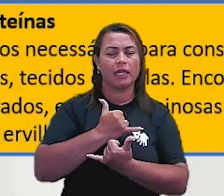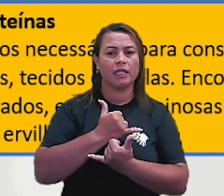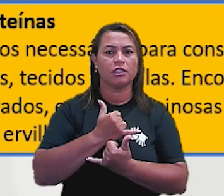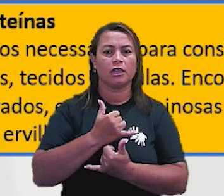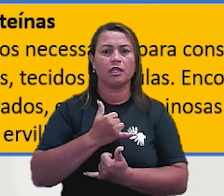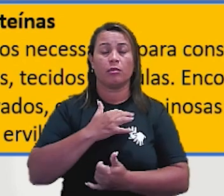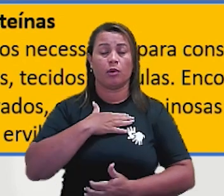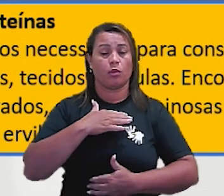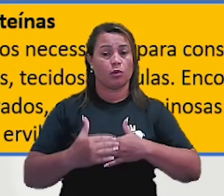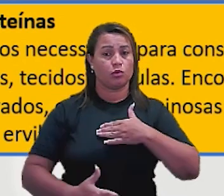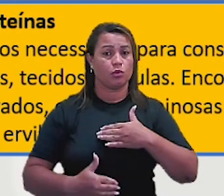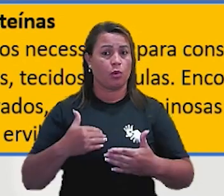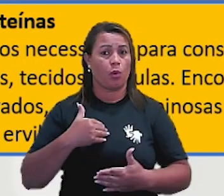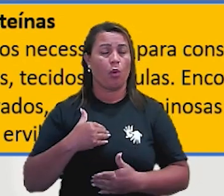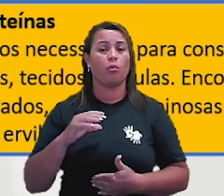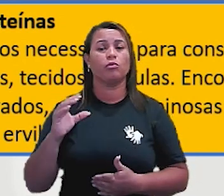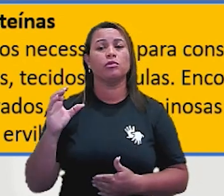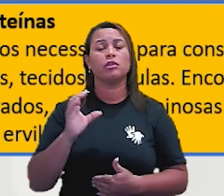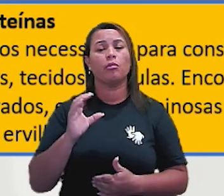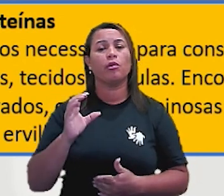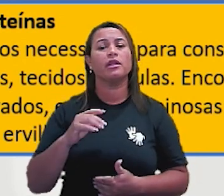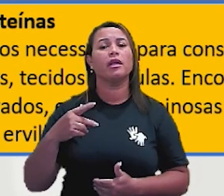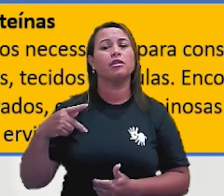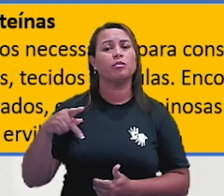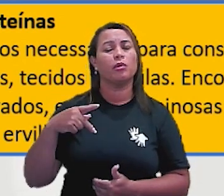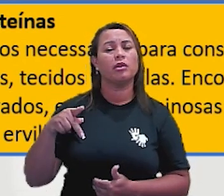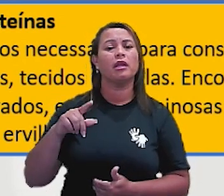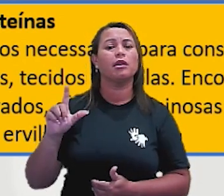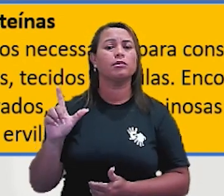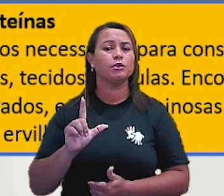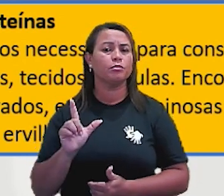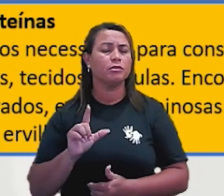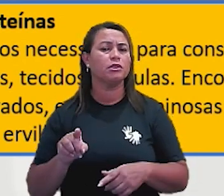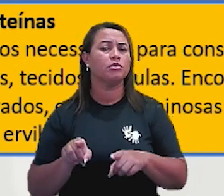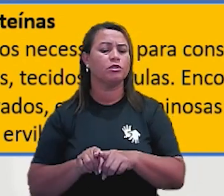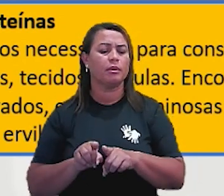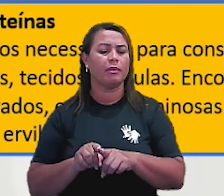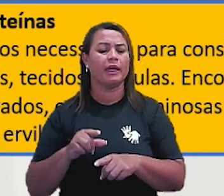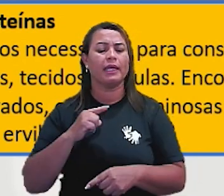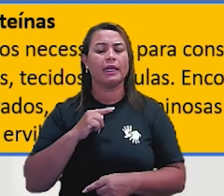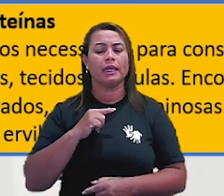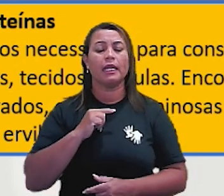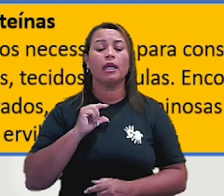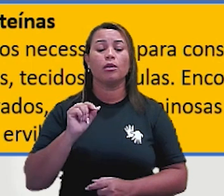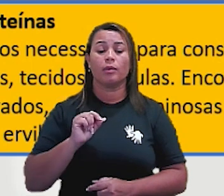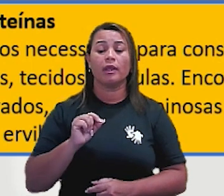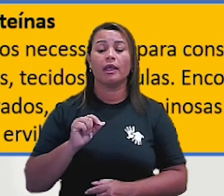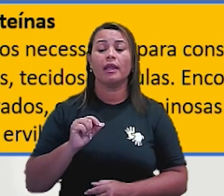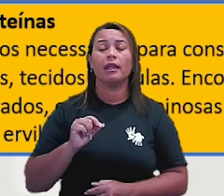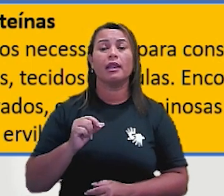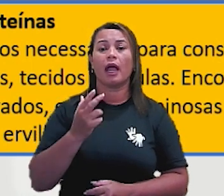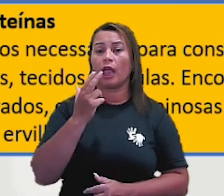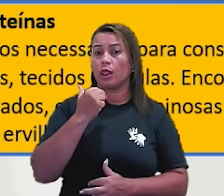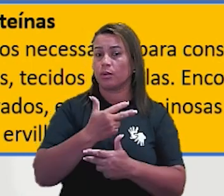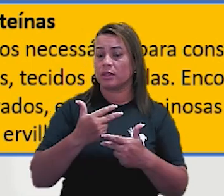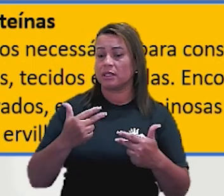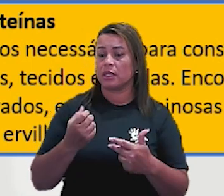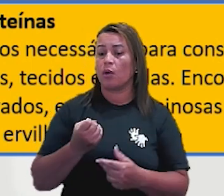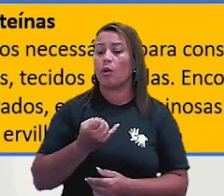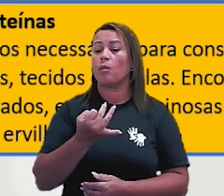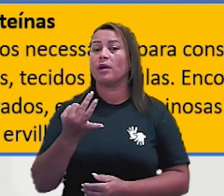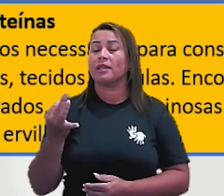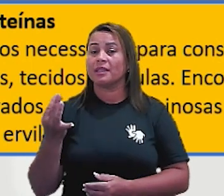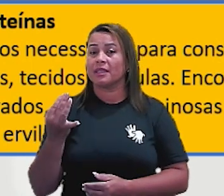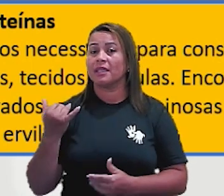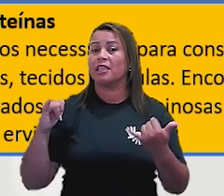nosso corpo, proveniente de carboidratos, proteínas, gorduras, né? E na rotulagem nutricional, né, esse valor energético ele está aí